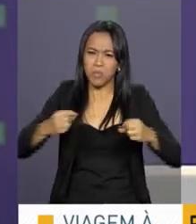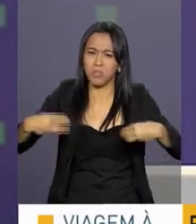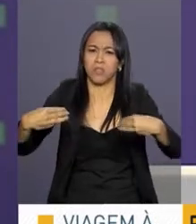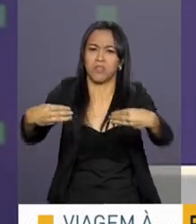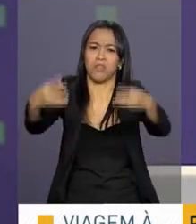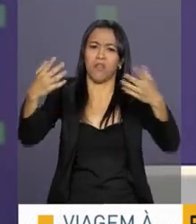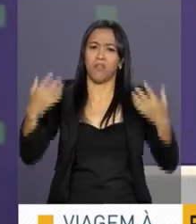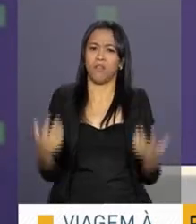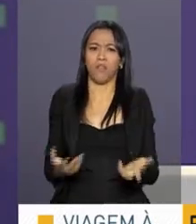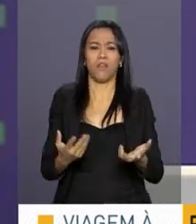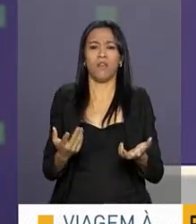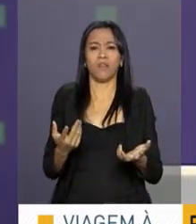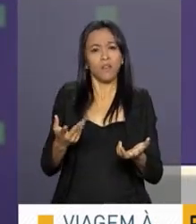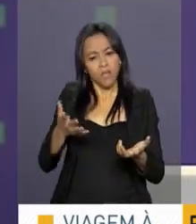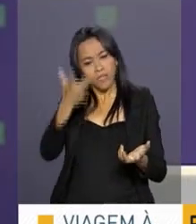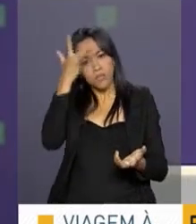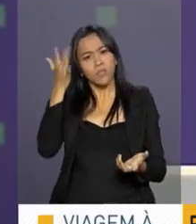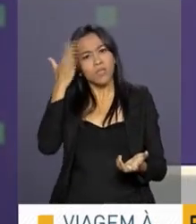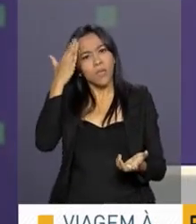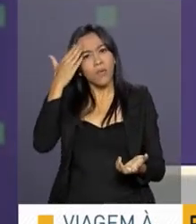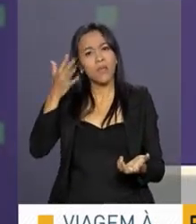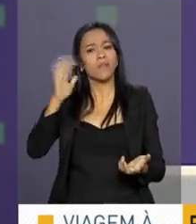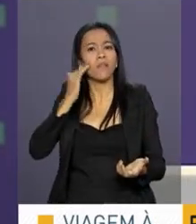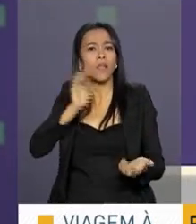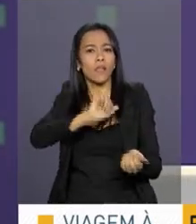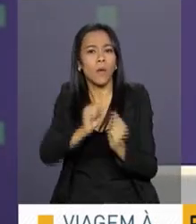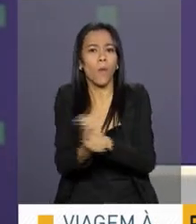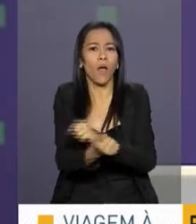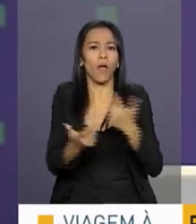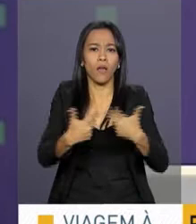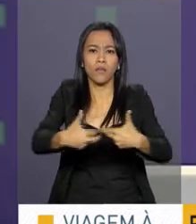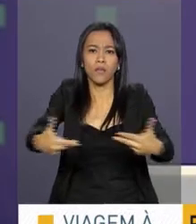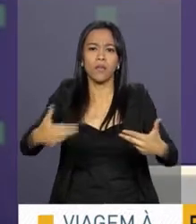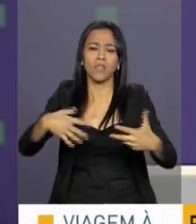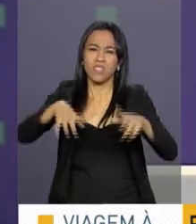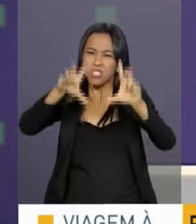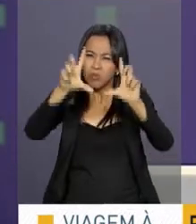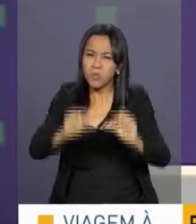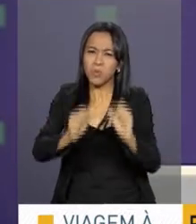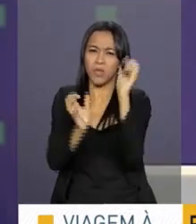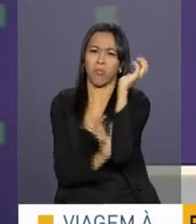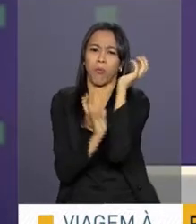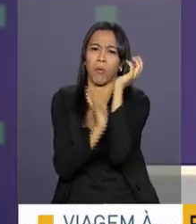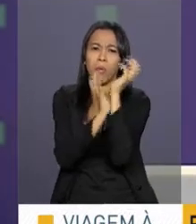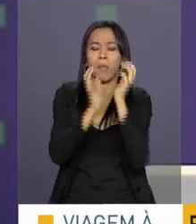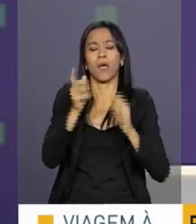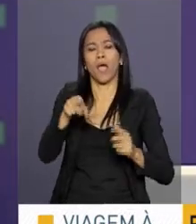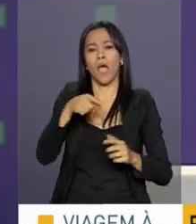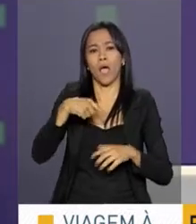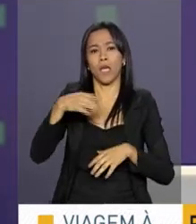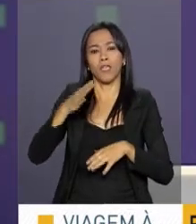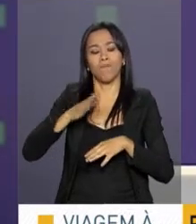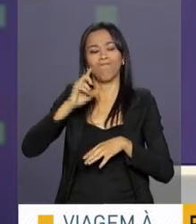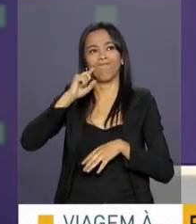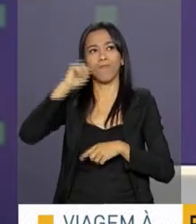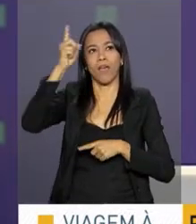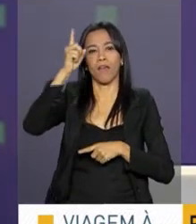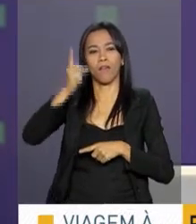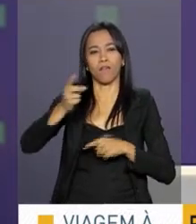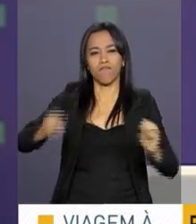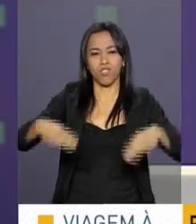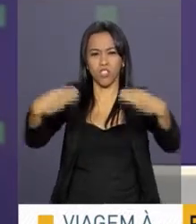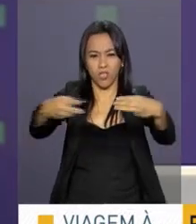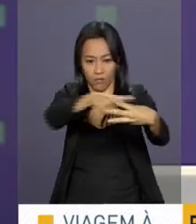né, com adequação de pessoal, né, um Estado menos burocrático, o presidente, na área do transporte, fez uma fusão de todos